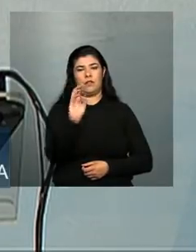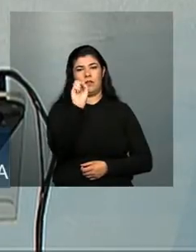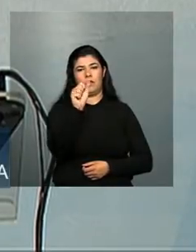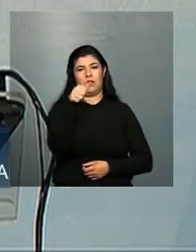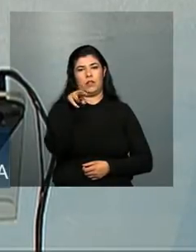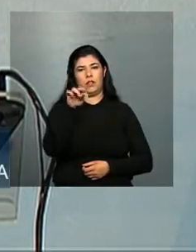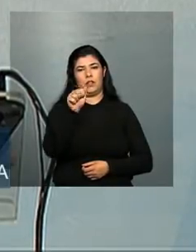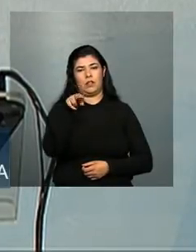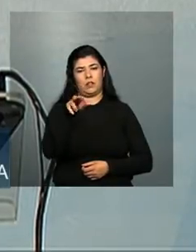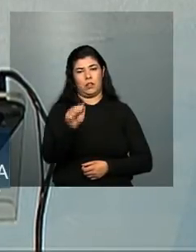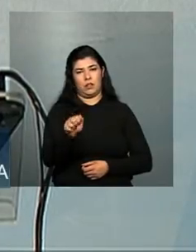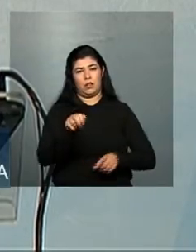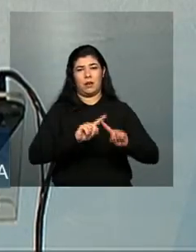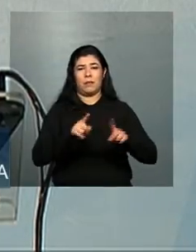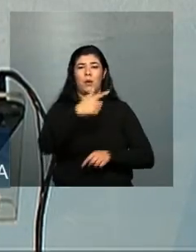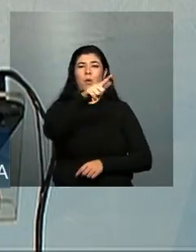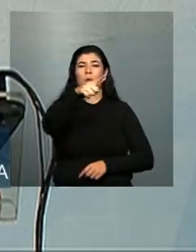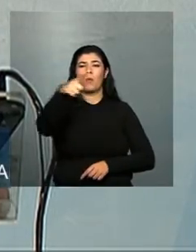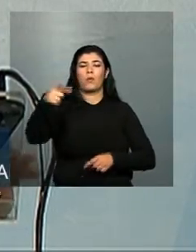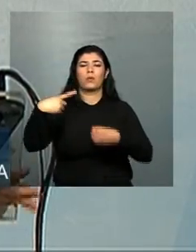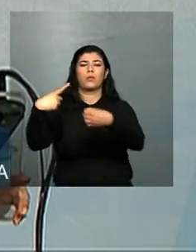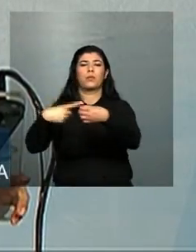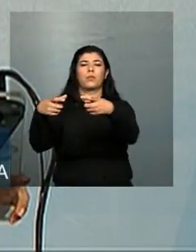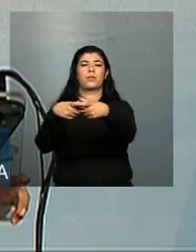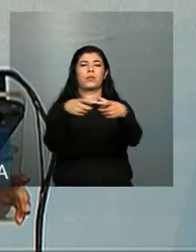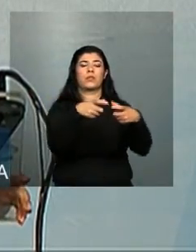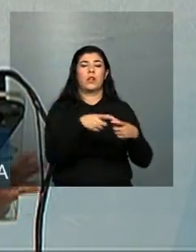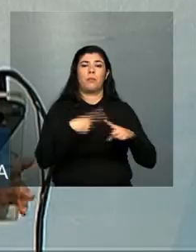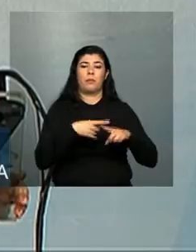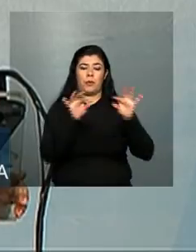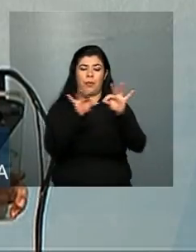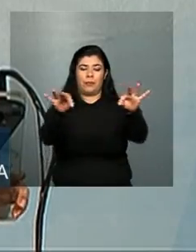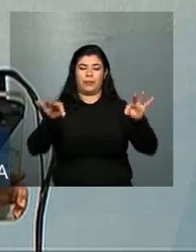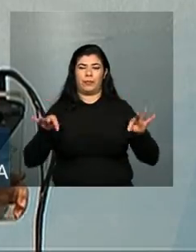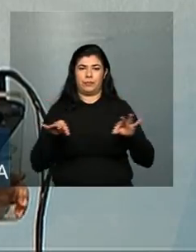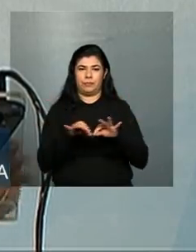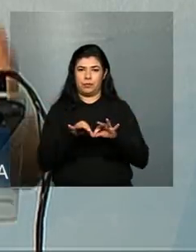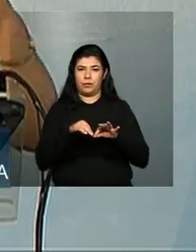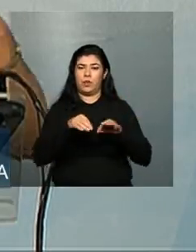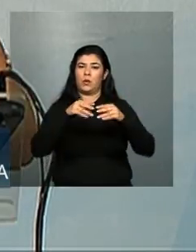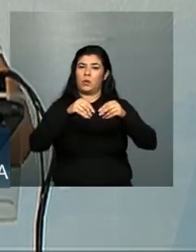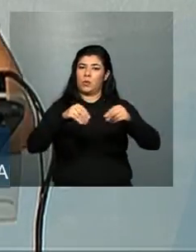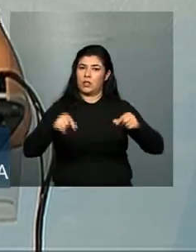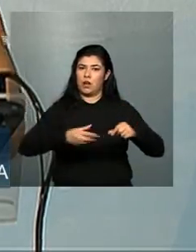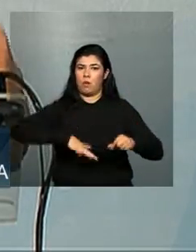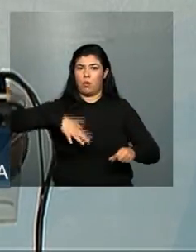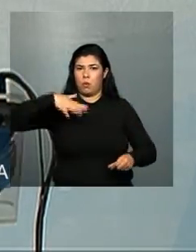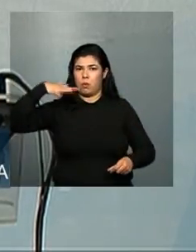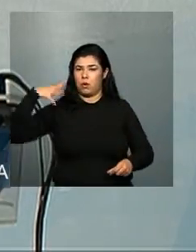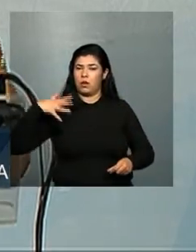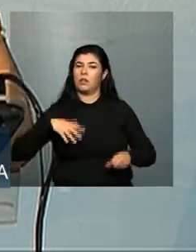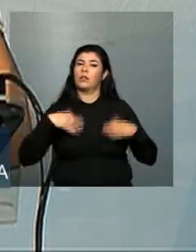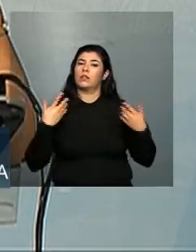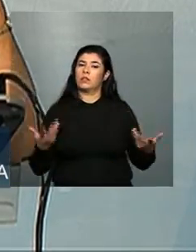resolveu, mas chega em algumas cidades, o preço do terreno fica muito caro. Então, nós vamos